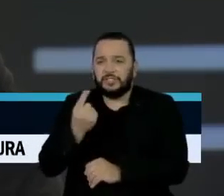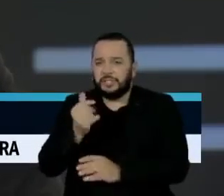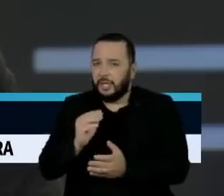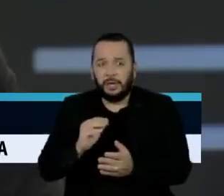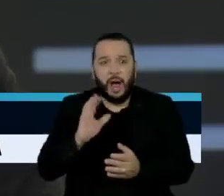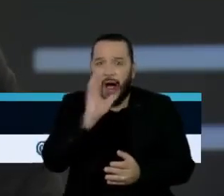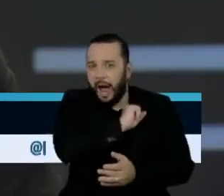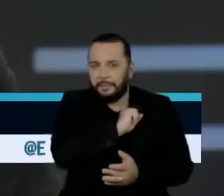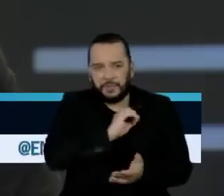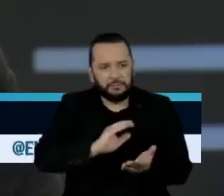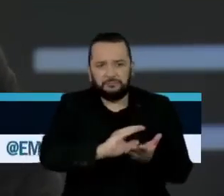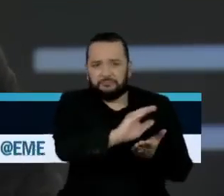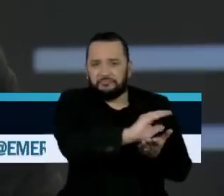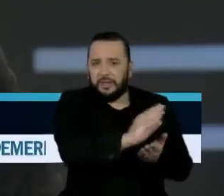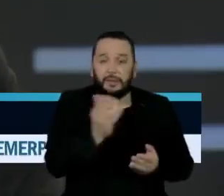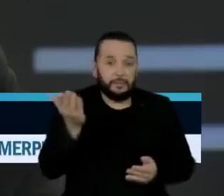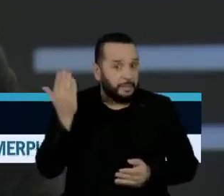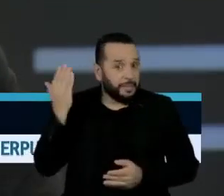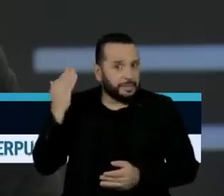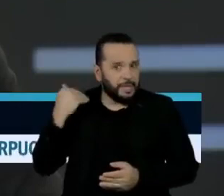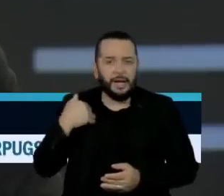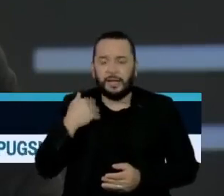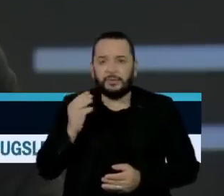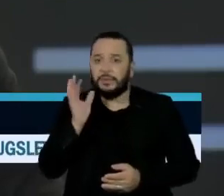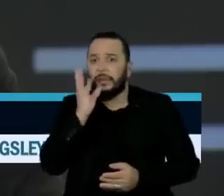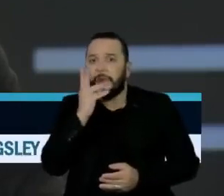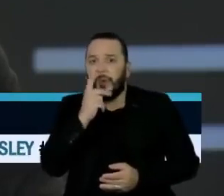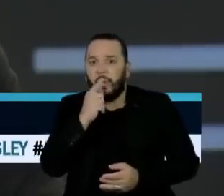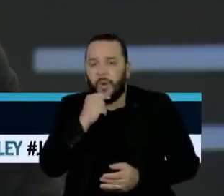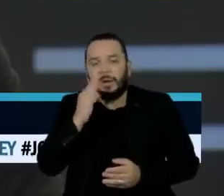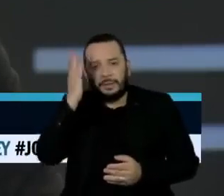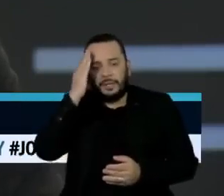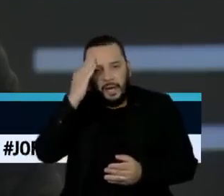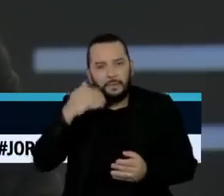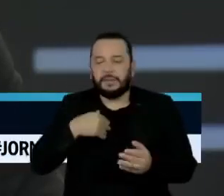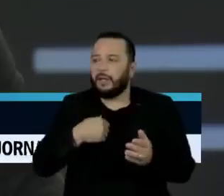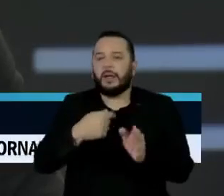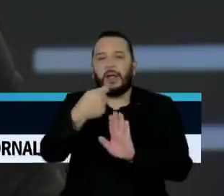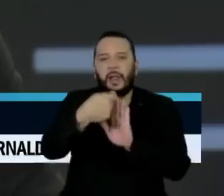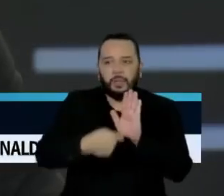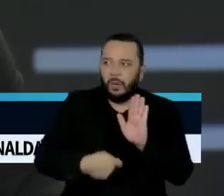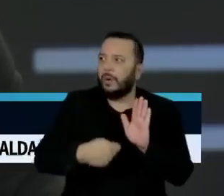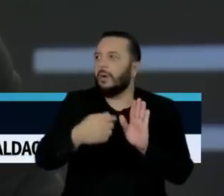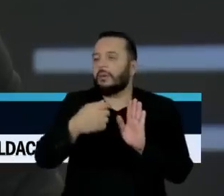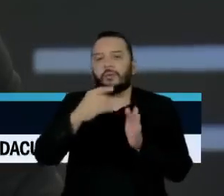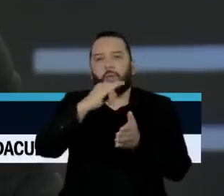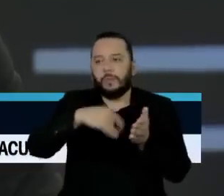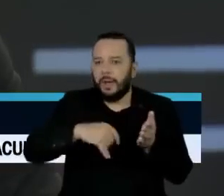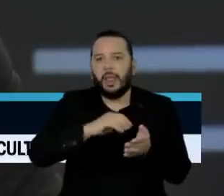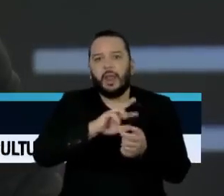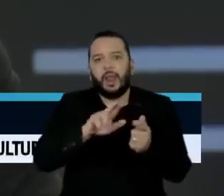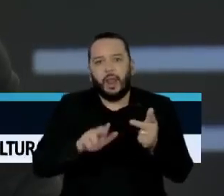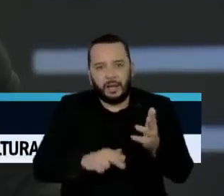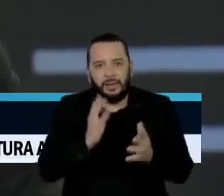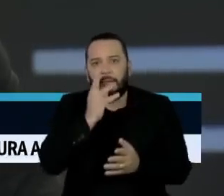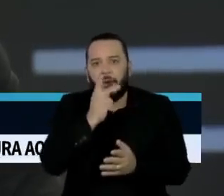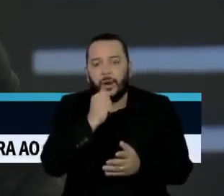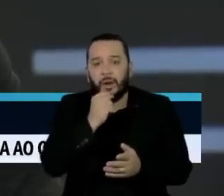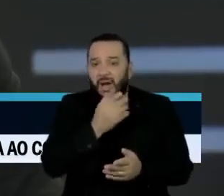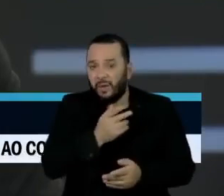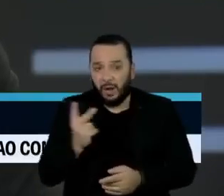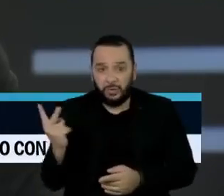liberação de recursos que eram intermediados por esses dois pastores e também a contrapartida exigida dos